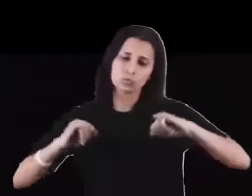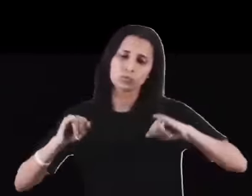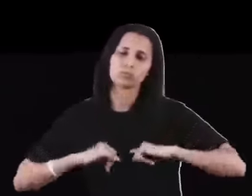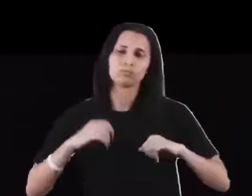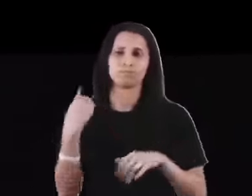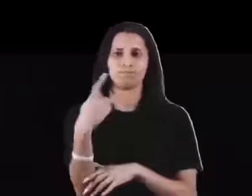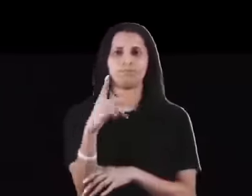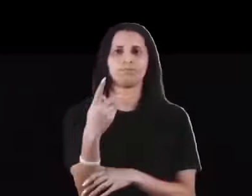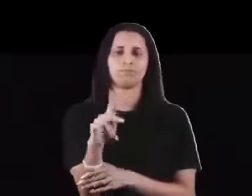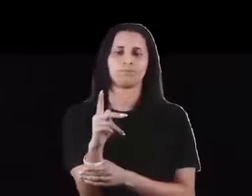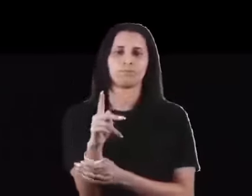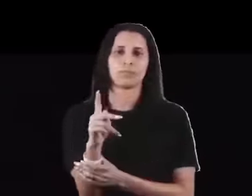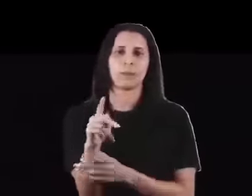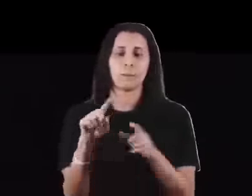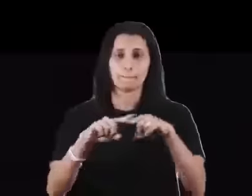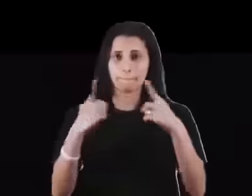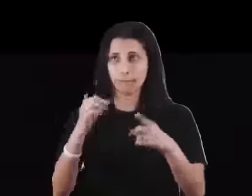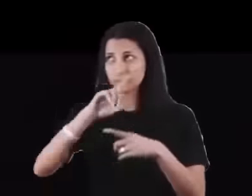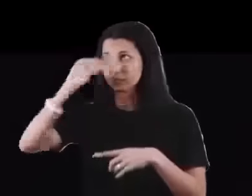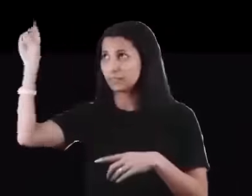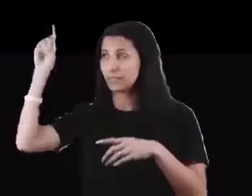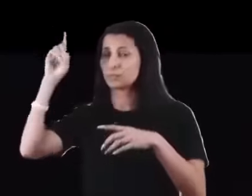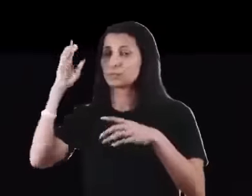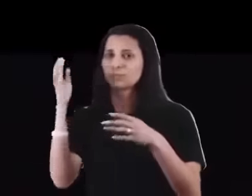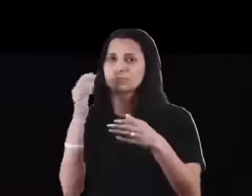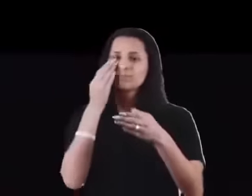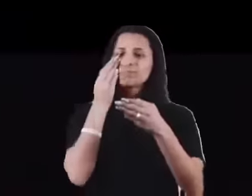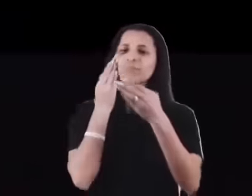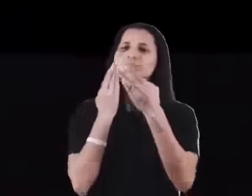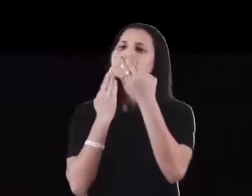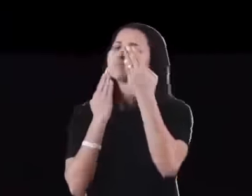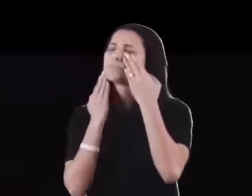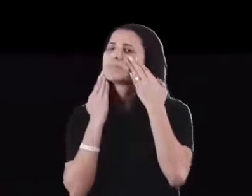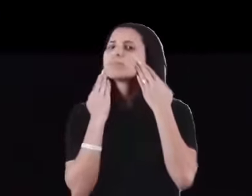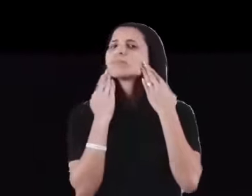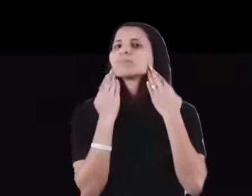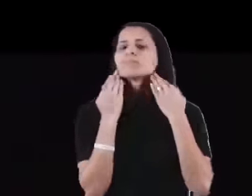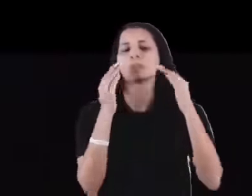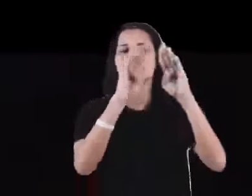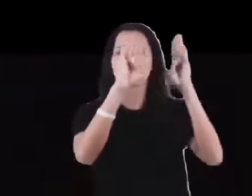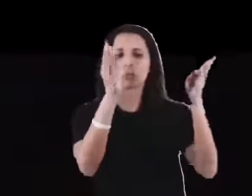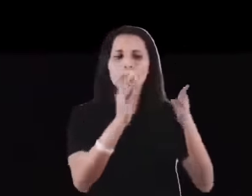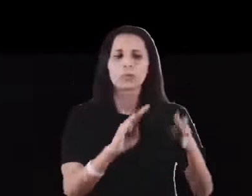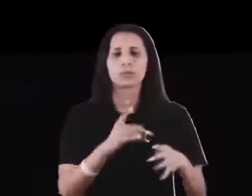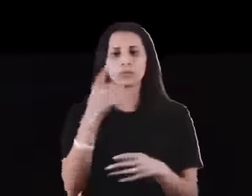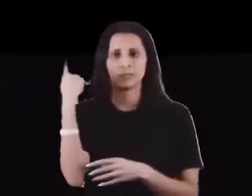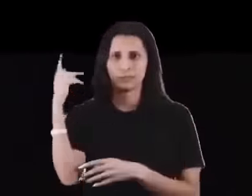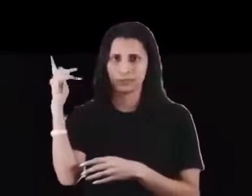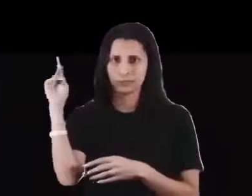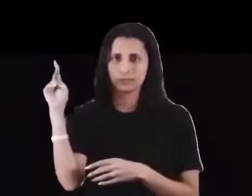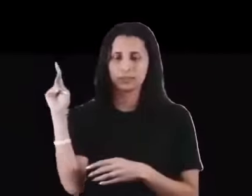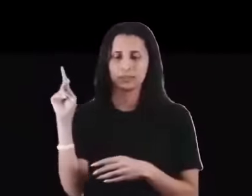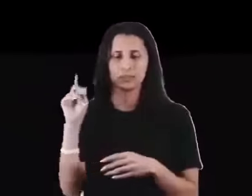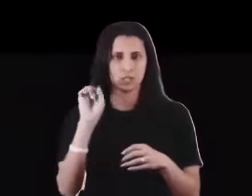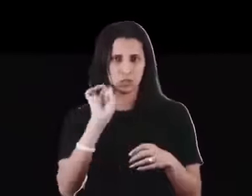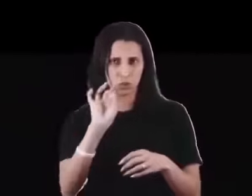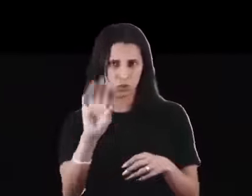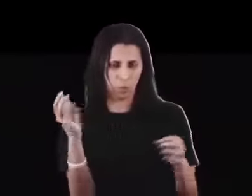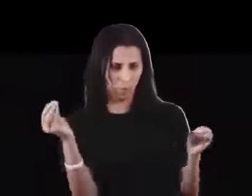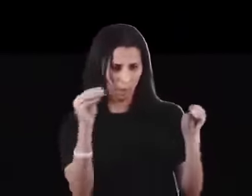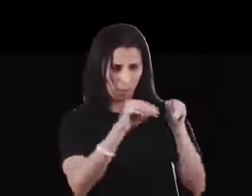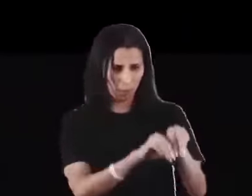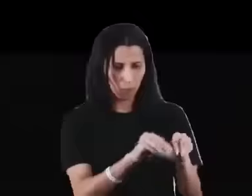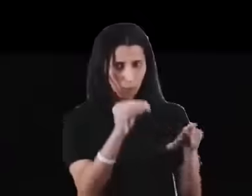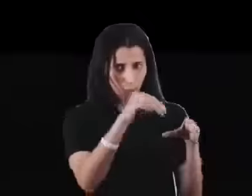mas deixa eu te dizer quando Deus recolhe as nossas lágrimas no seu o Dri não é apenas para estocar e não tem